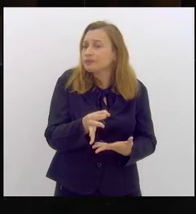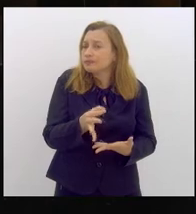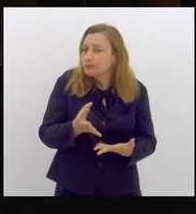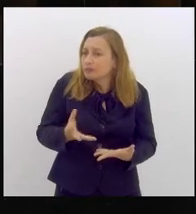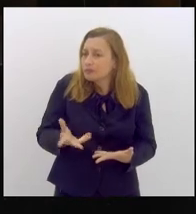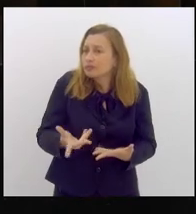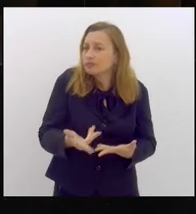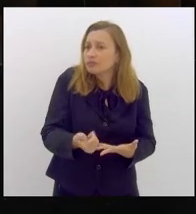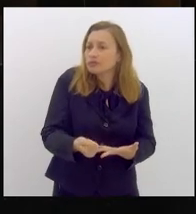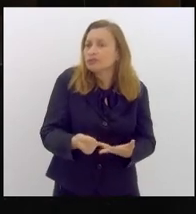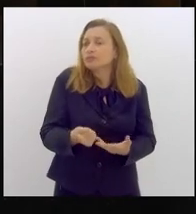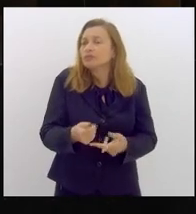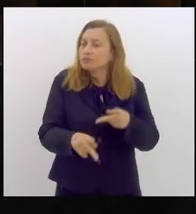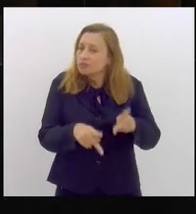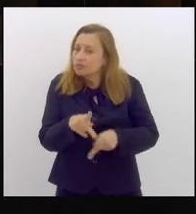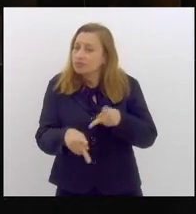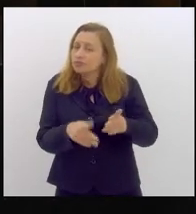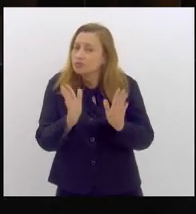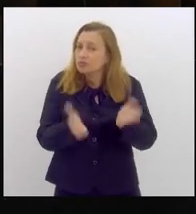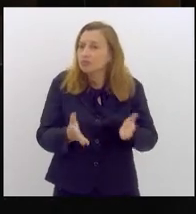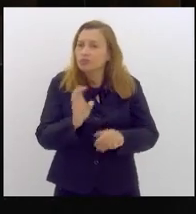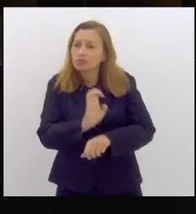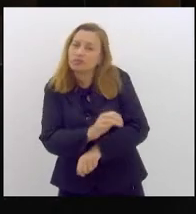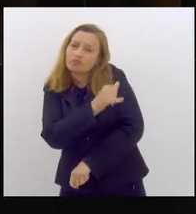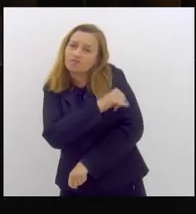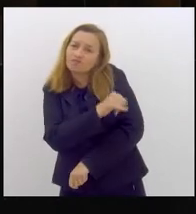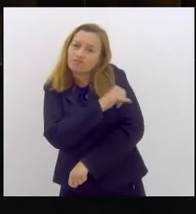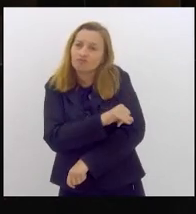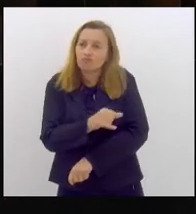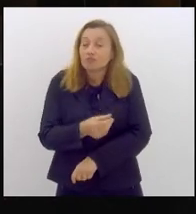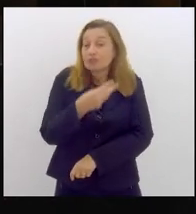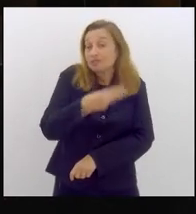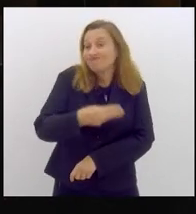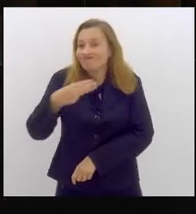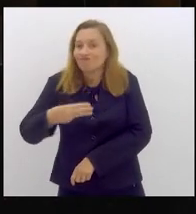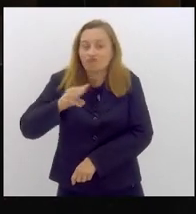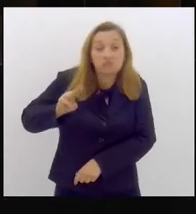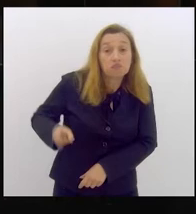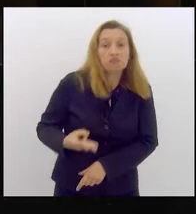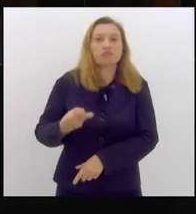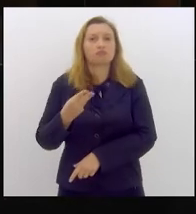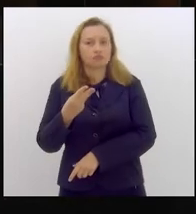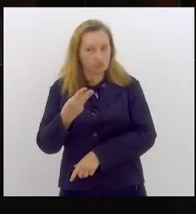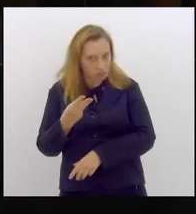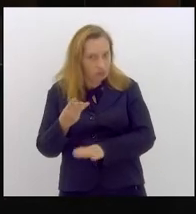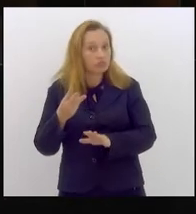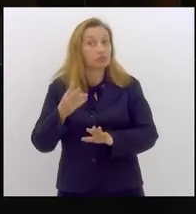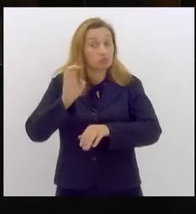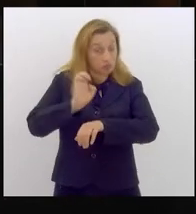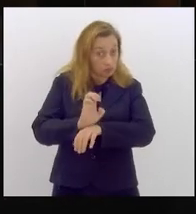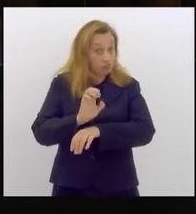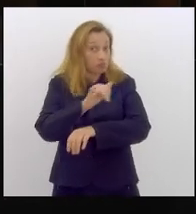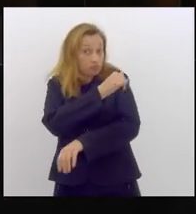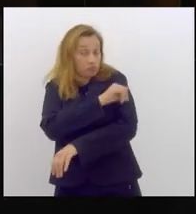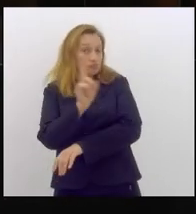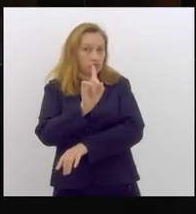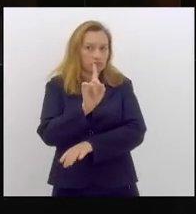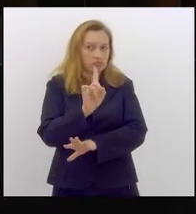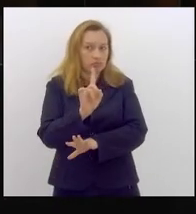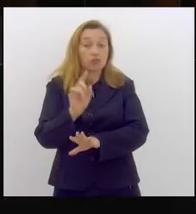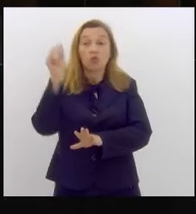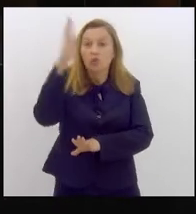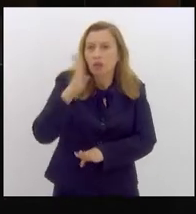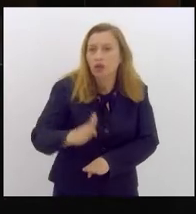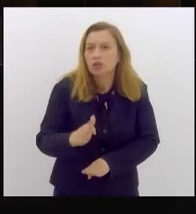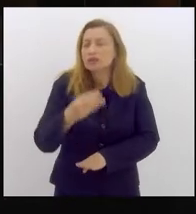para a nossa população, né? Hoje, o Estado do Rio de Janeiro tem 33 milhões, quer dizer, o Estado do Rio de Janeiro, não, o